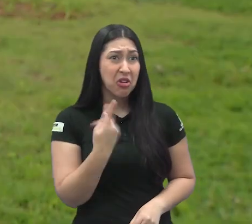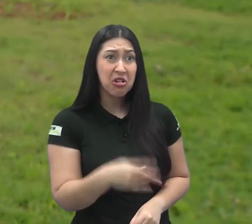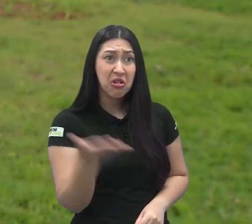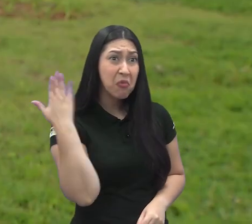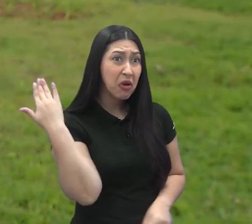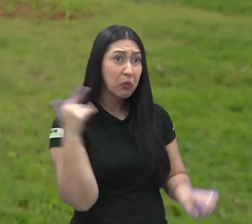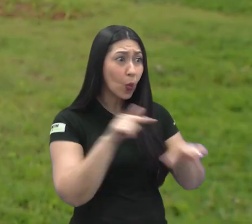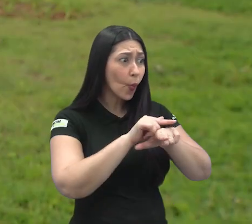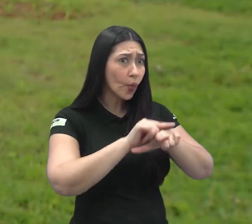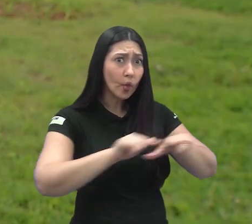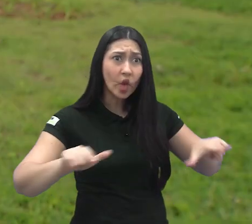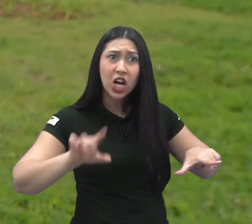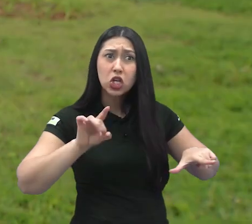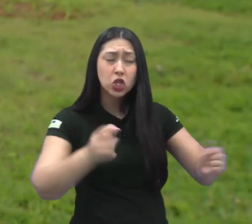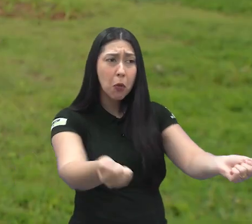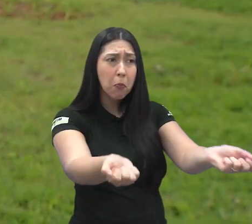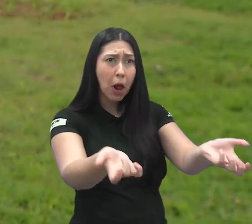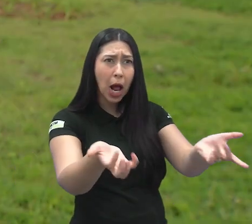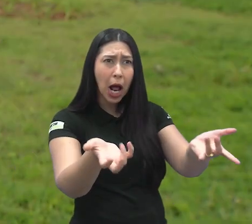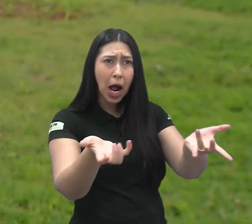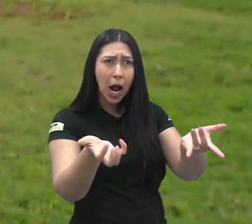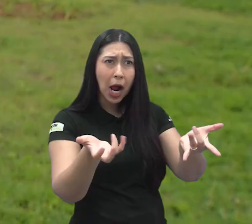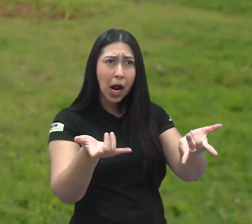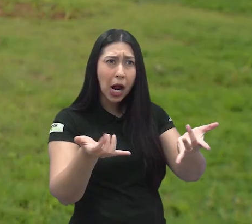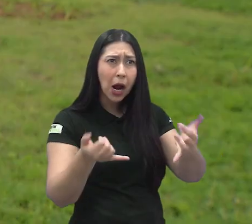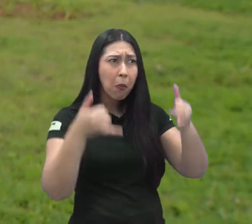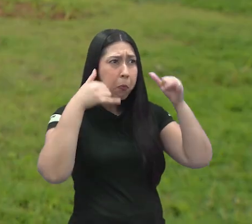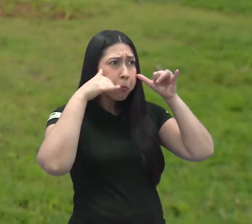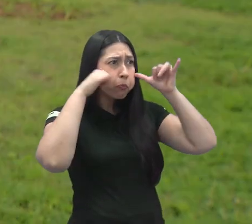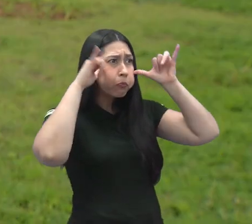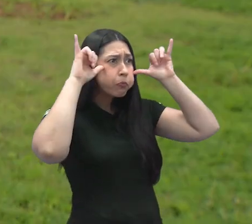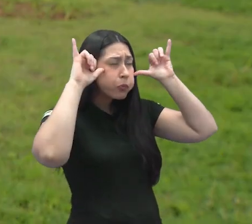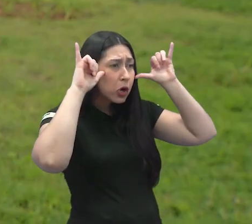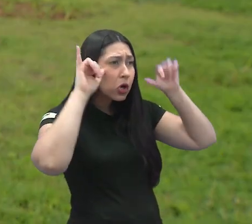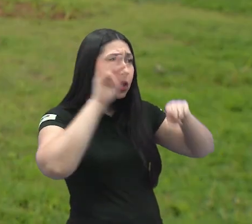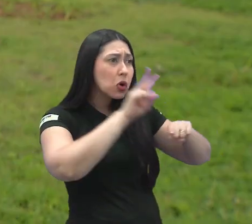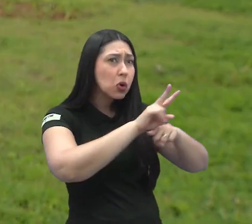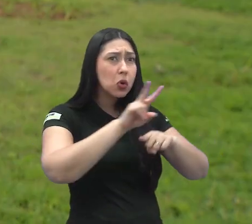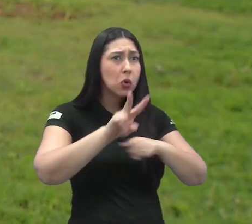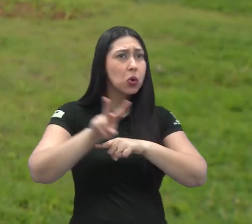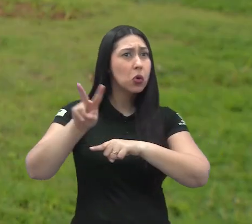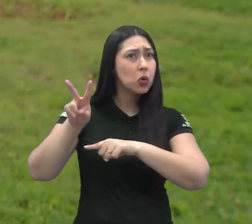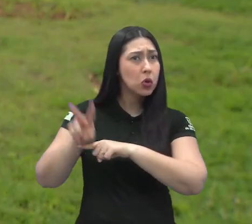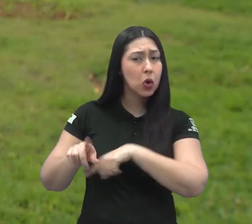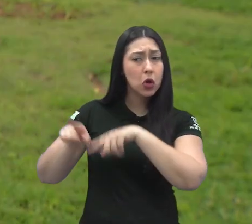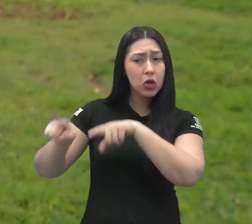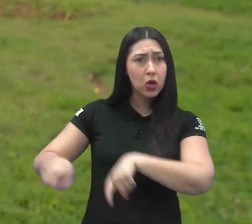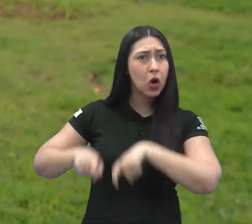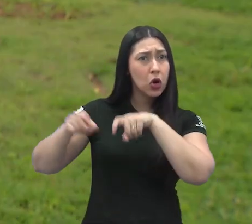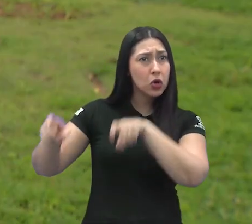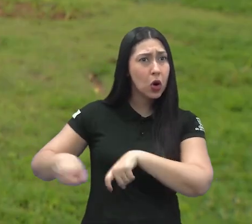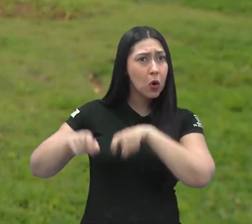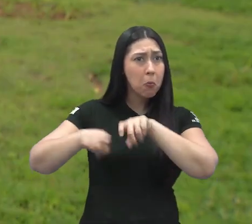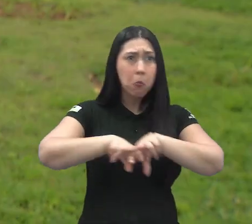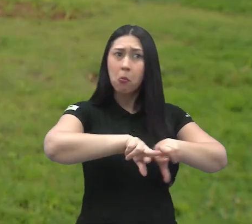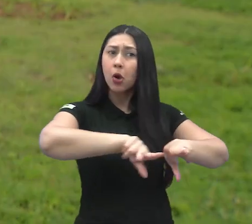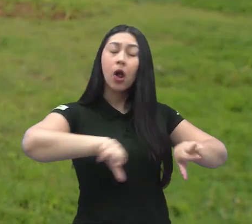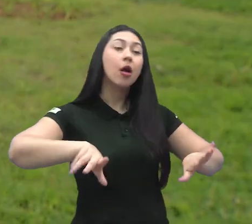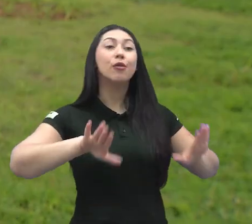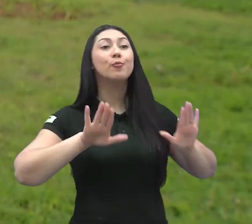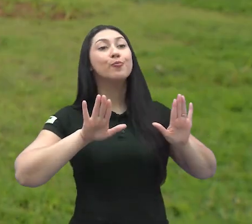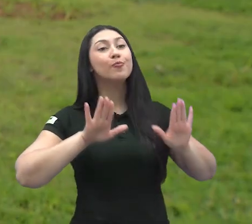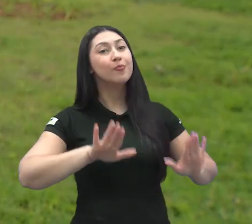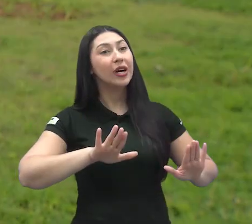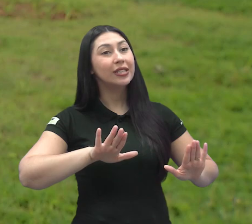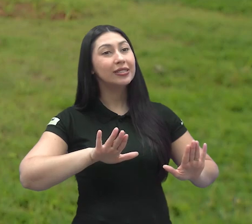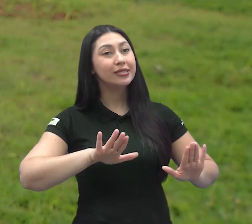Aqui não tinha nada, era só mato, pasto, criação de gado, muitos sítios, né?